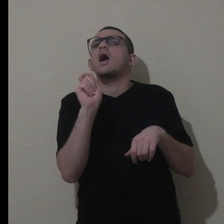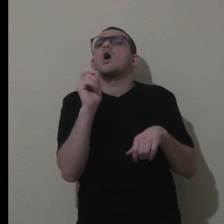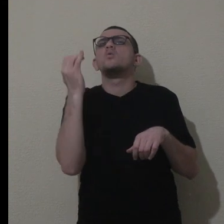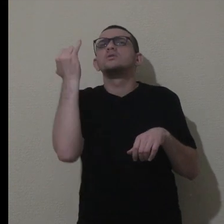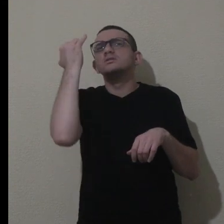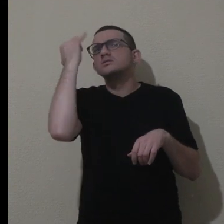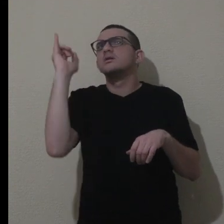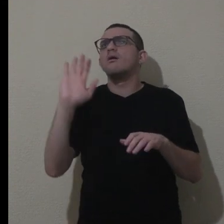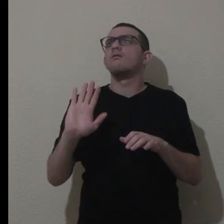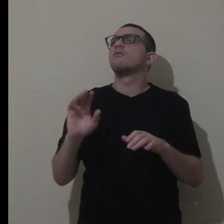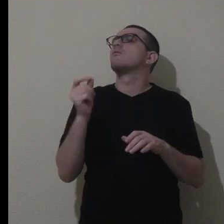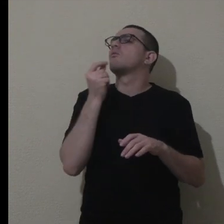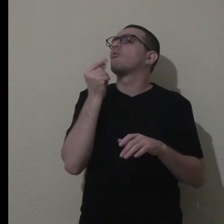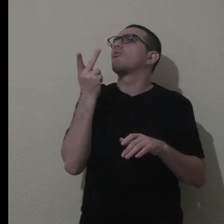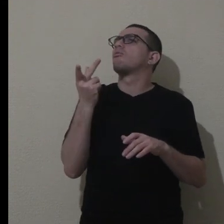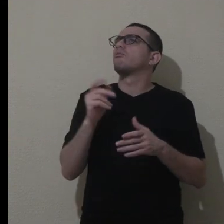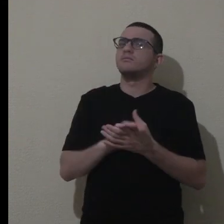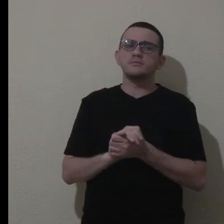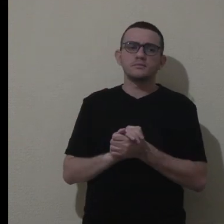pessoal? O que vocês acham?